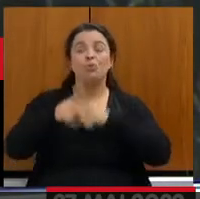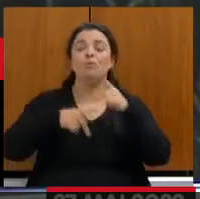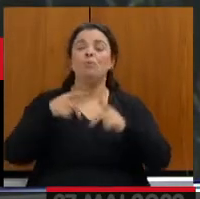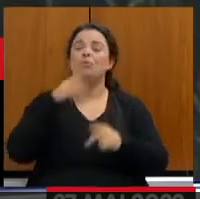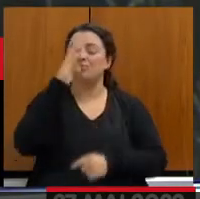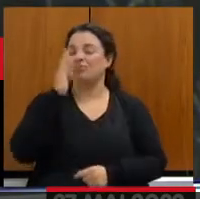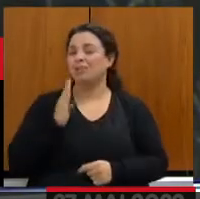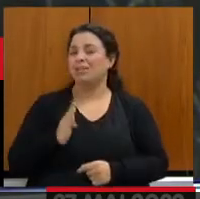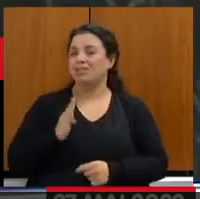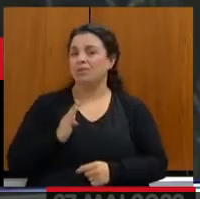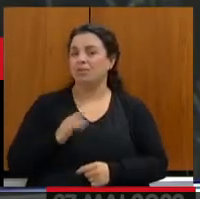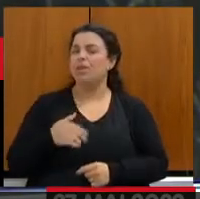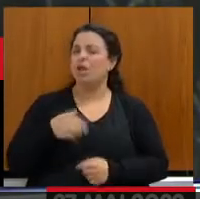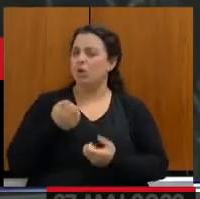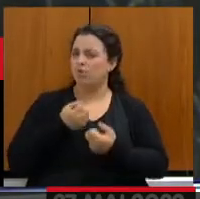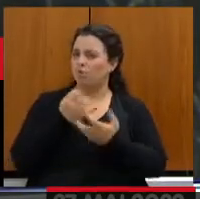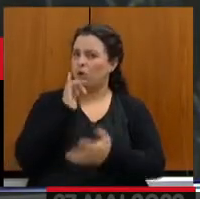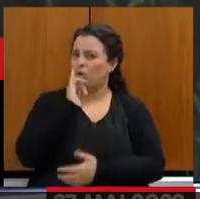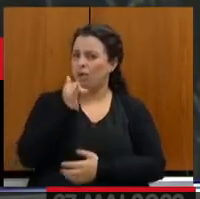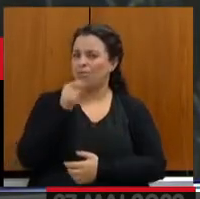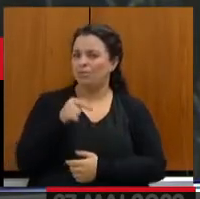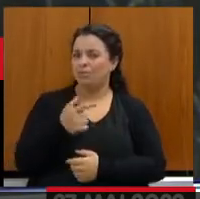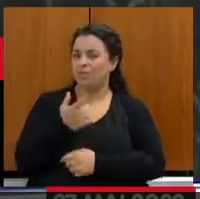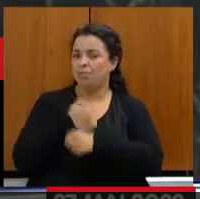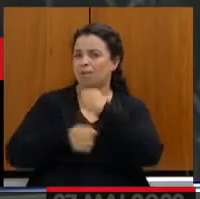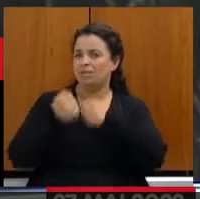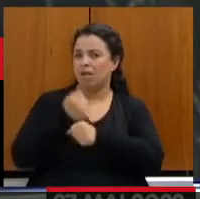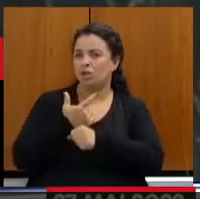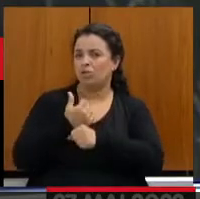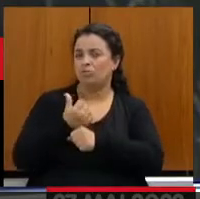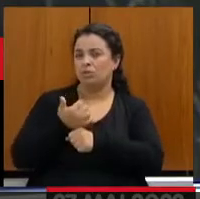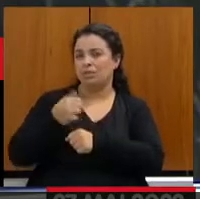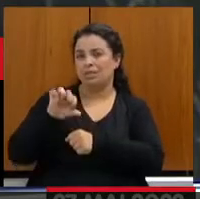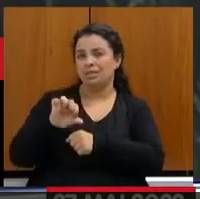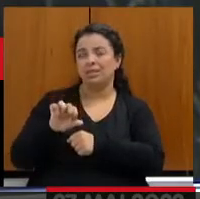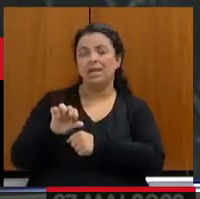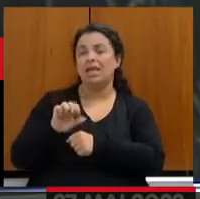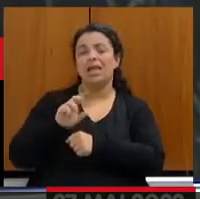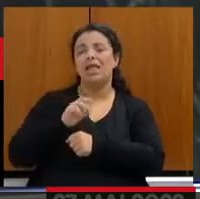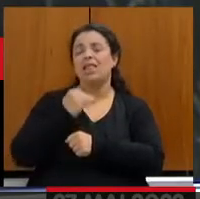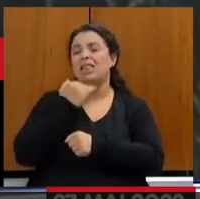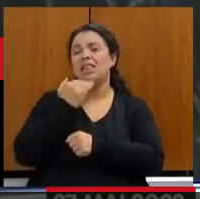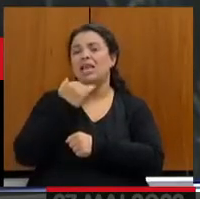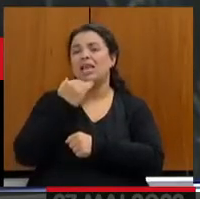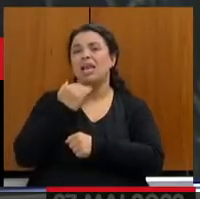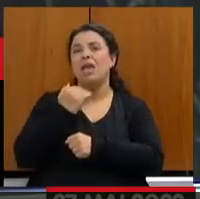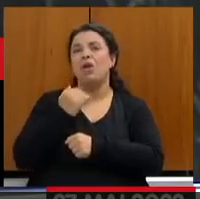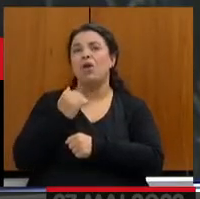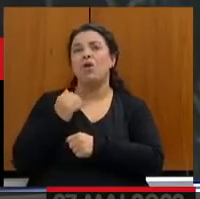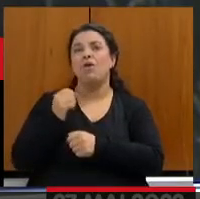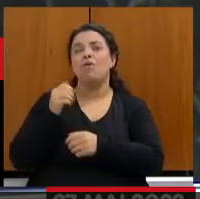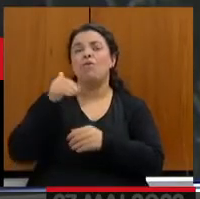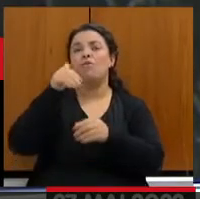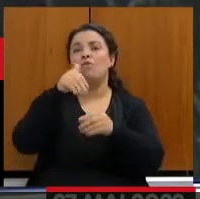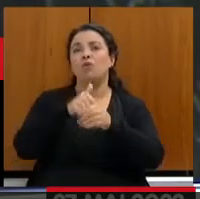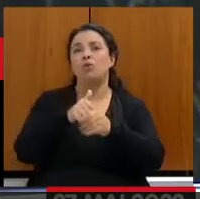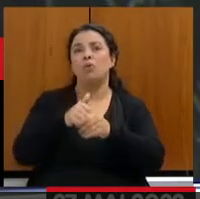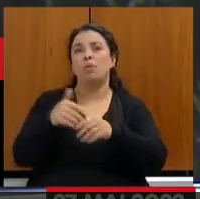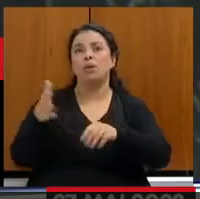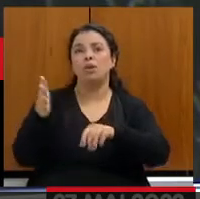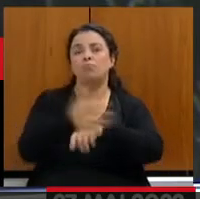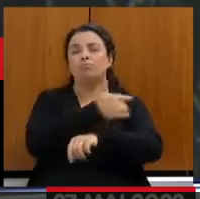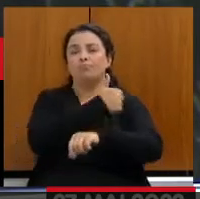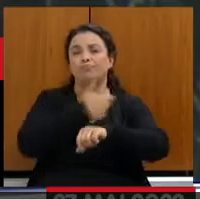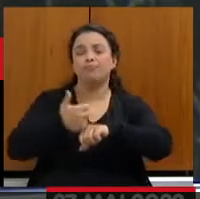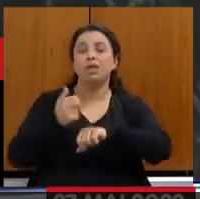eu confesso para vocês que em 2016 eu não vi ninguém votar pelo impeachment de uma presidente Eleita legitimamente em nome de